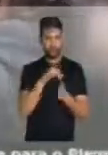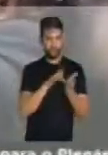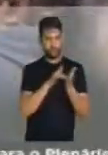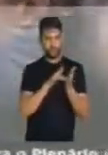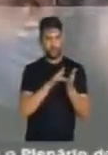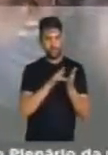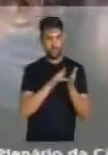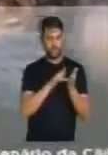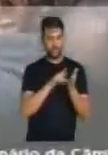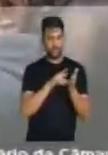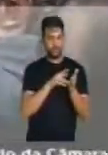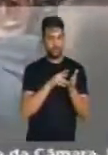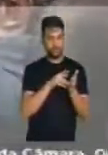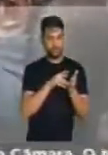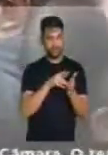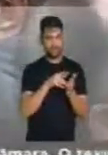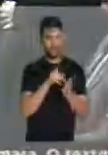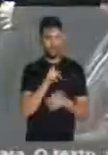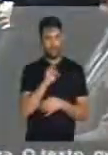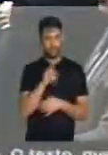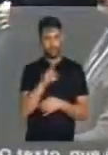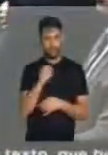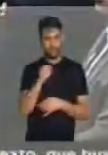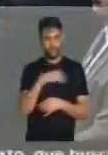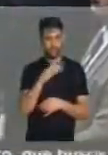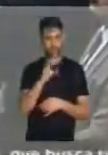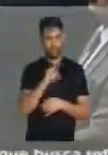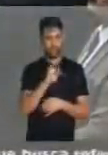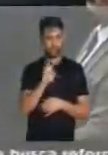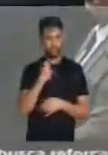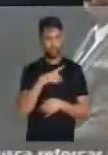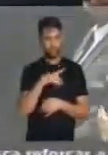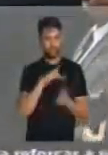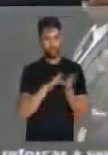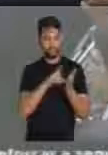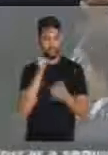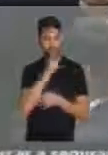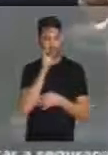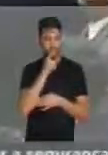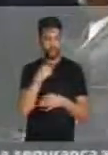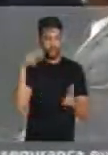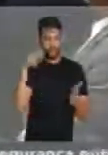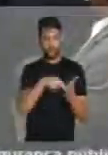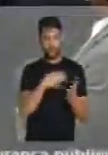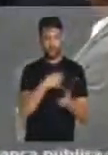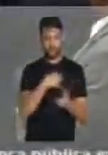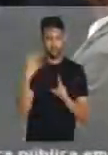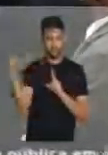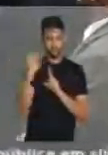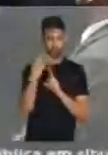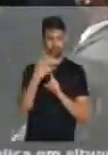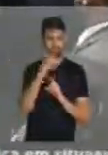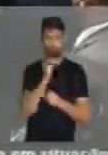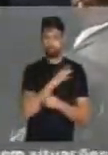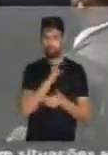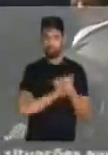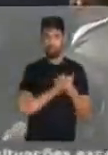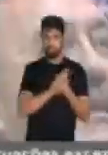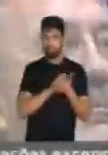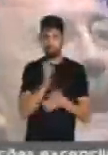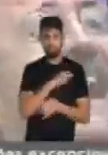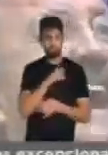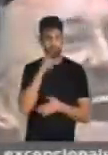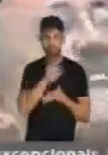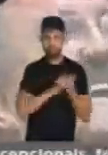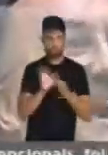essa pelegada, pelegada da CUT, vendidos, vem cá nos intimidar, não vão nos